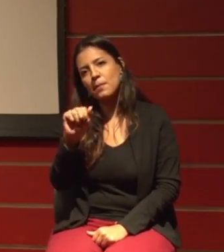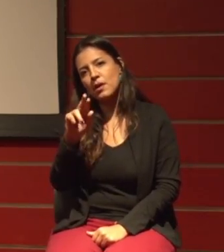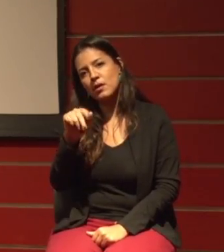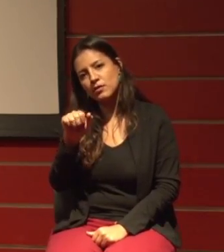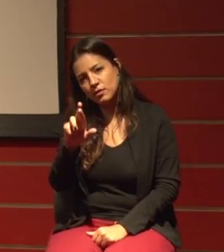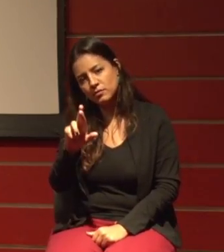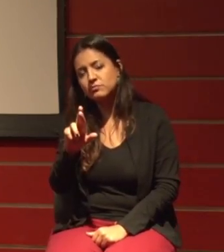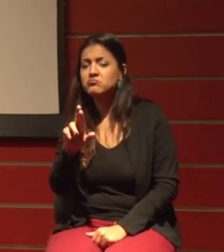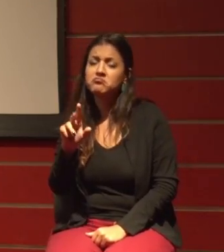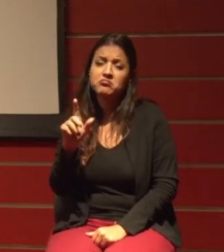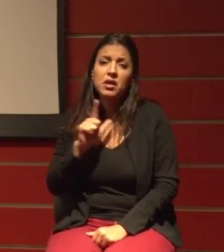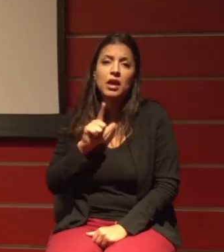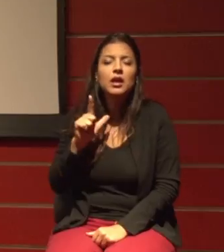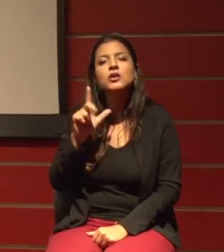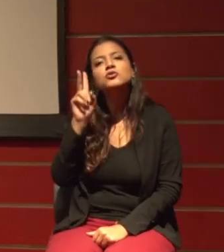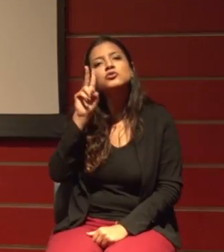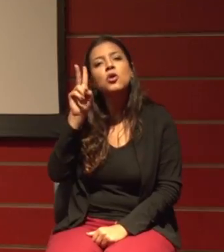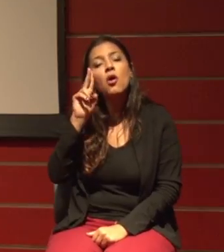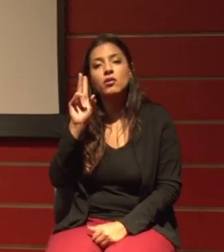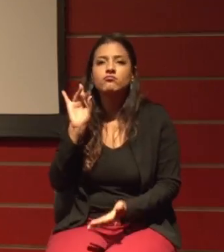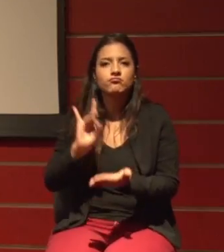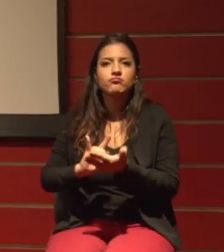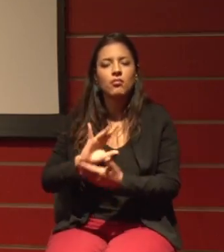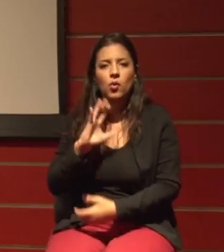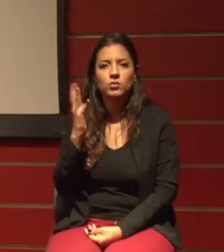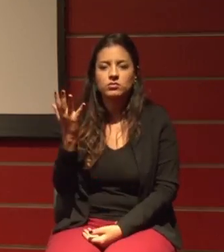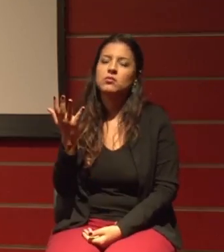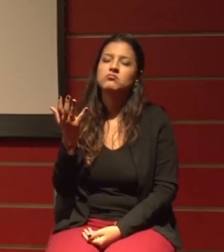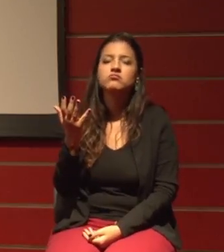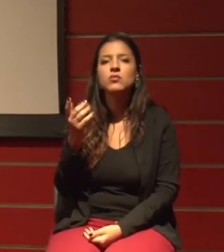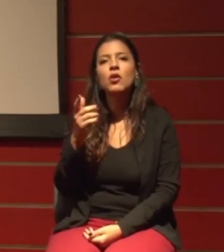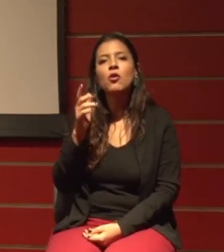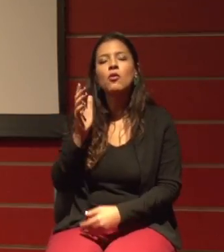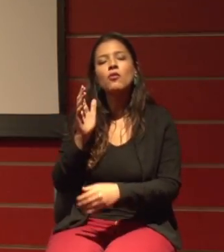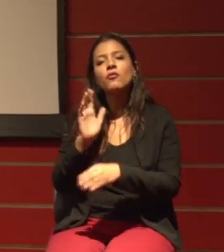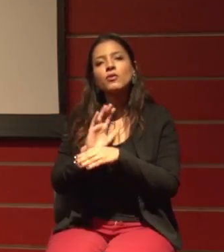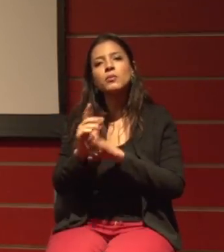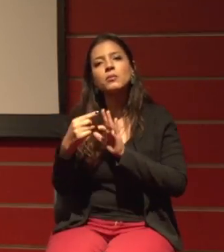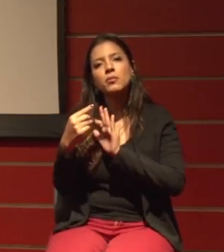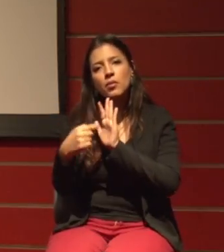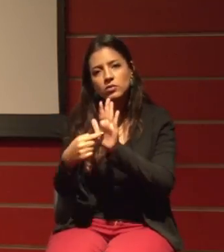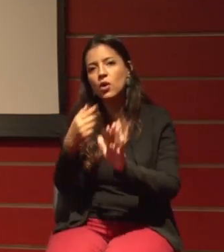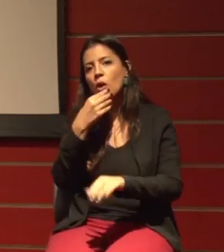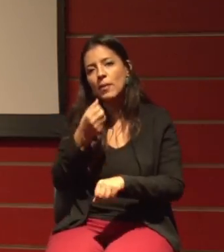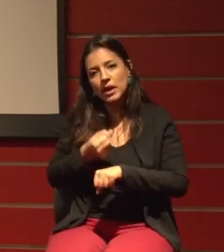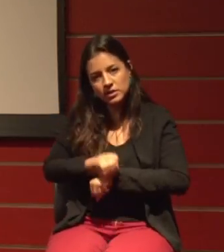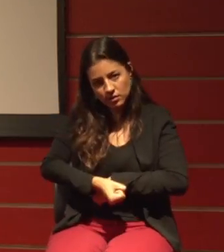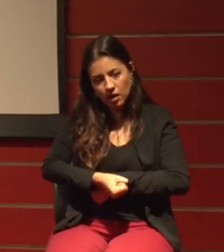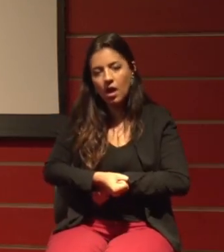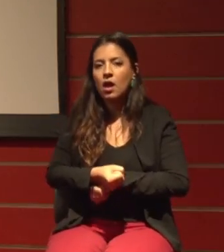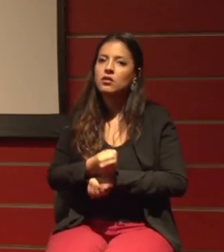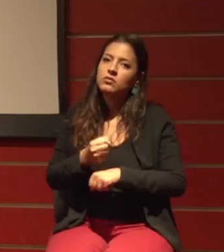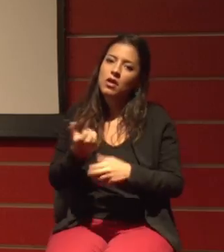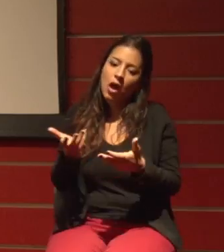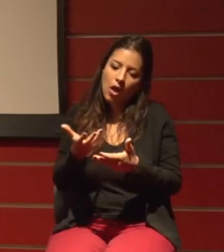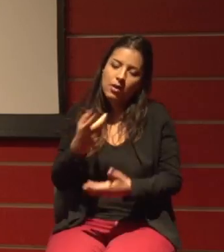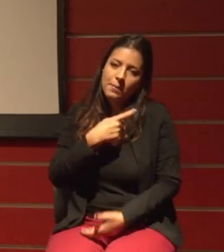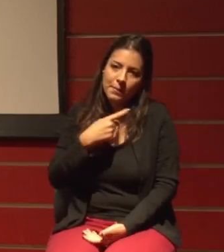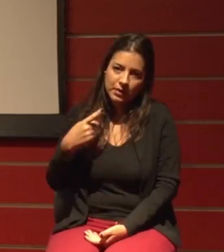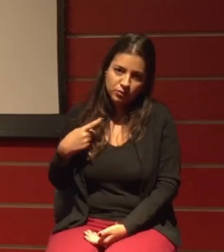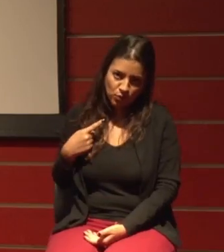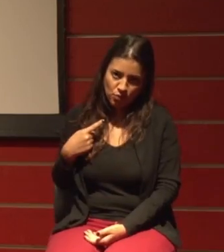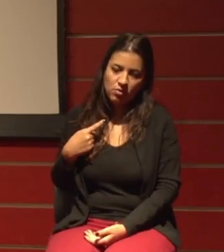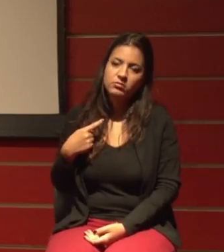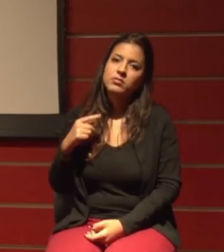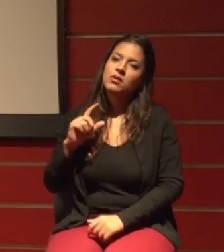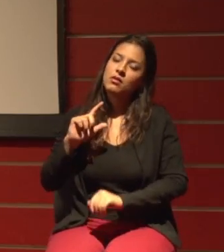real né de um de um de um escravo que vira um pregador um pastor né e depois de pastor